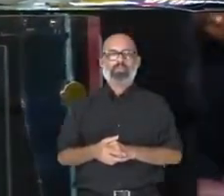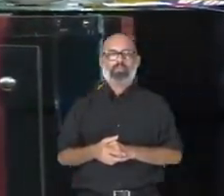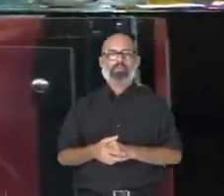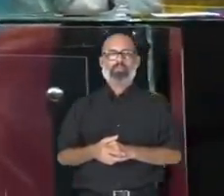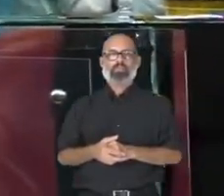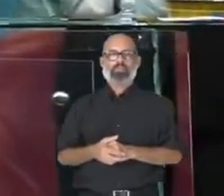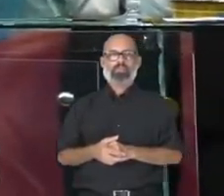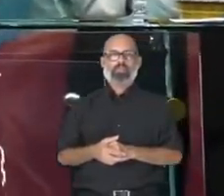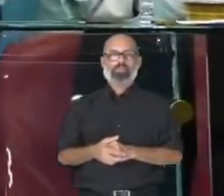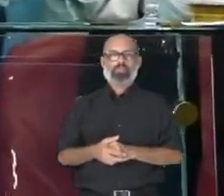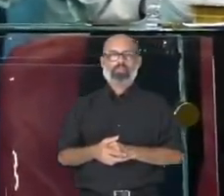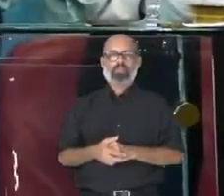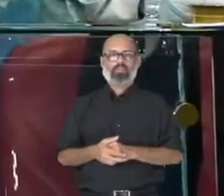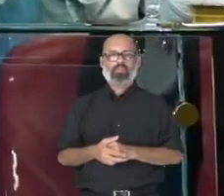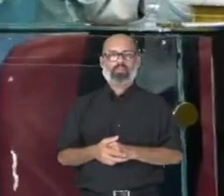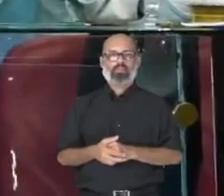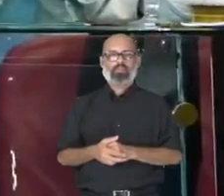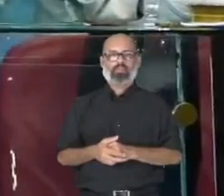Meu filho,